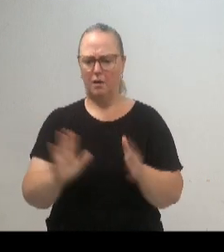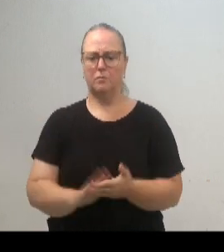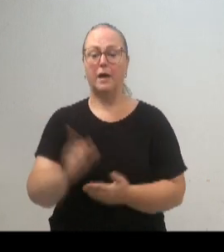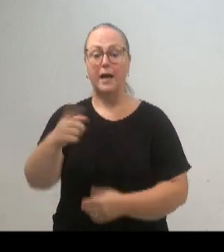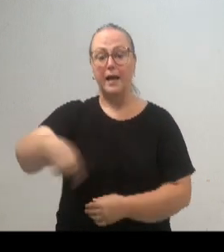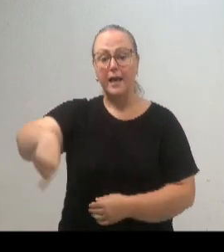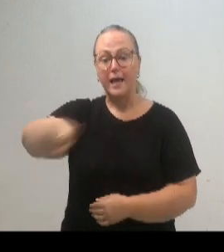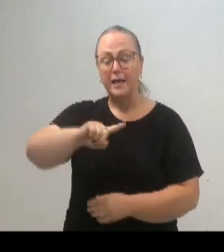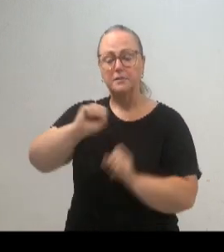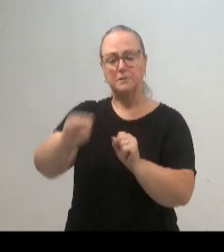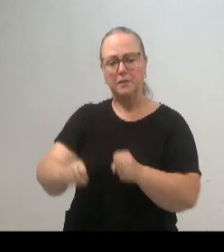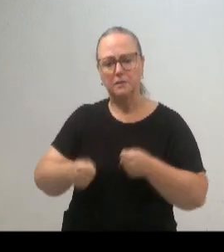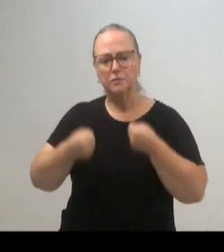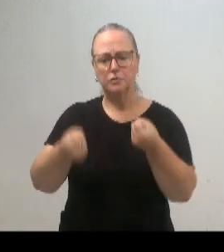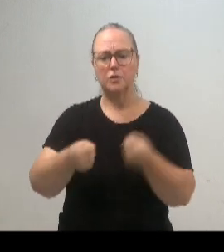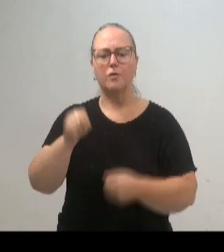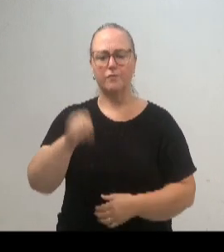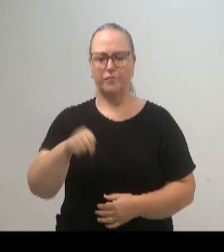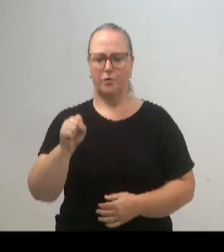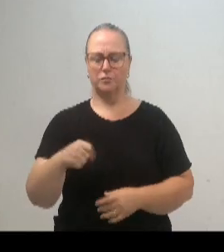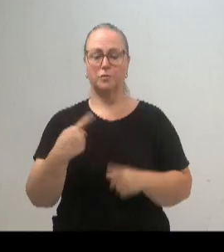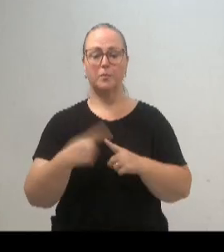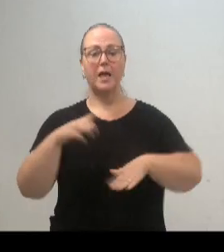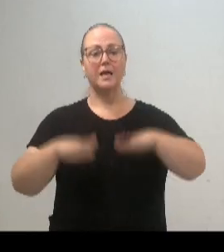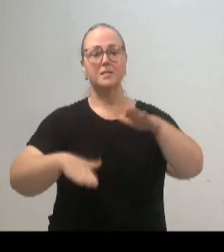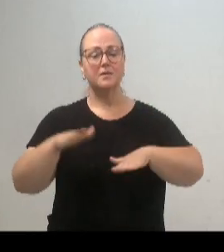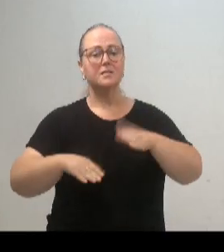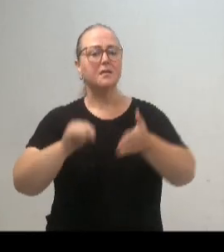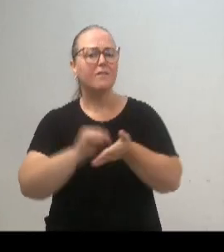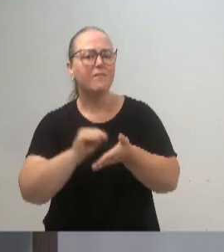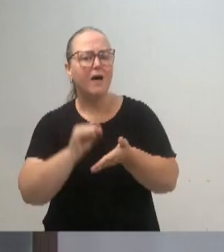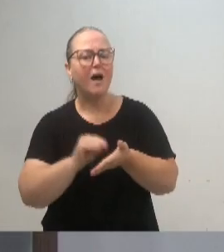com o pouco que eles recebem do serviço público, do poder público.